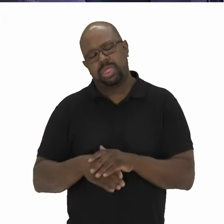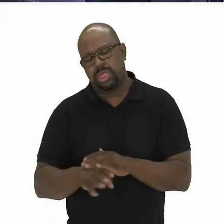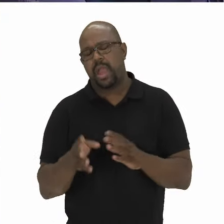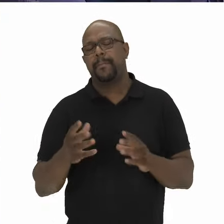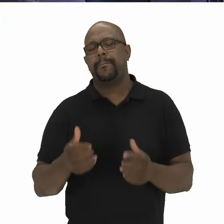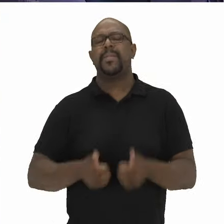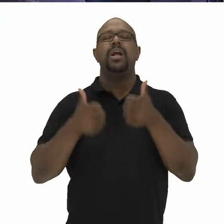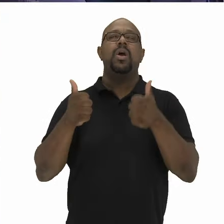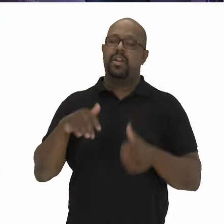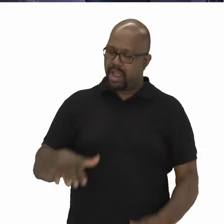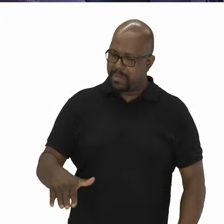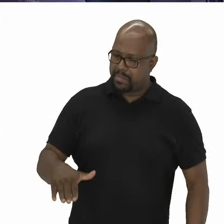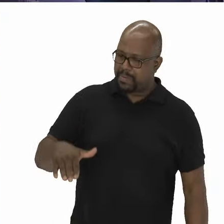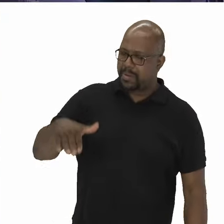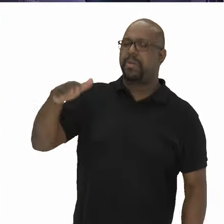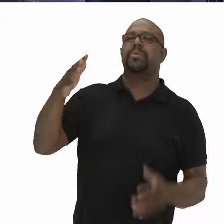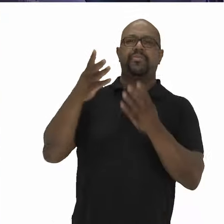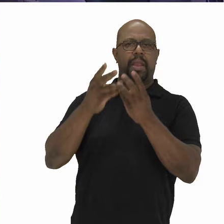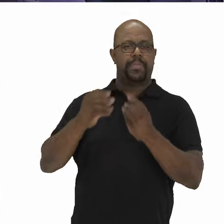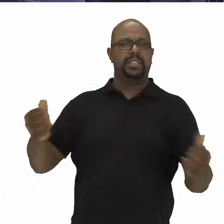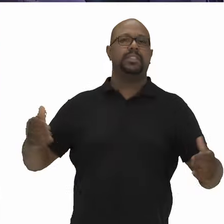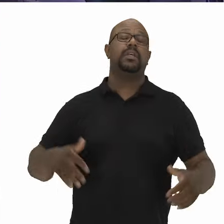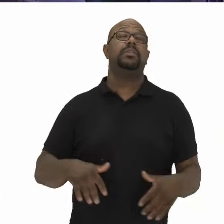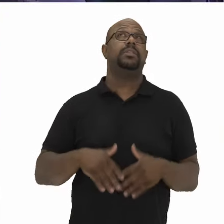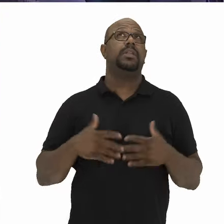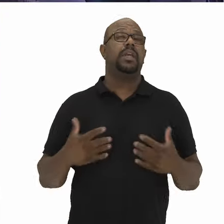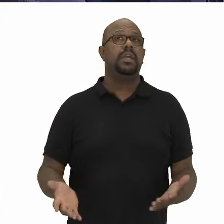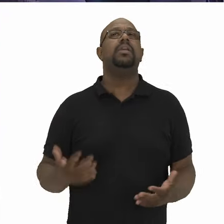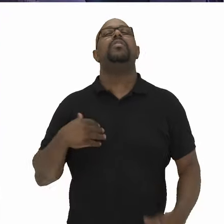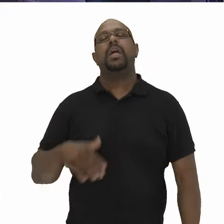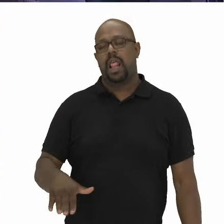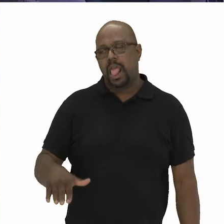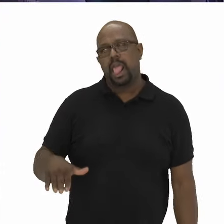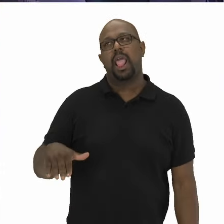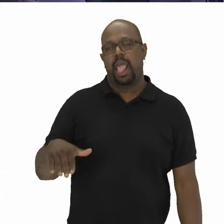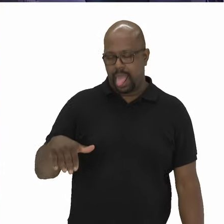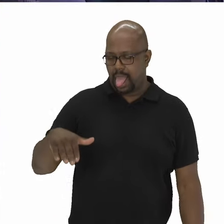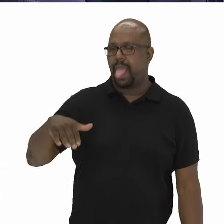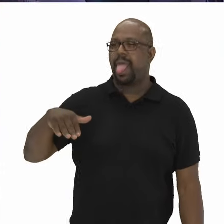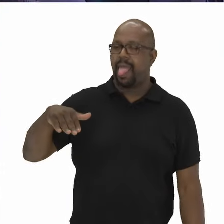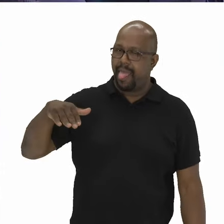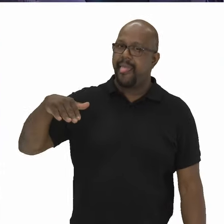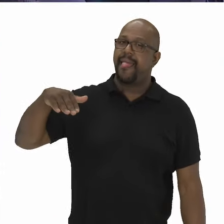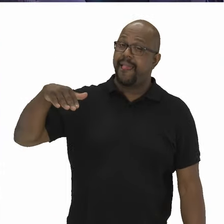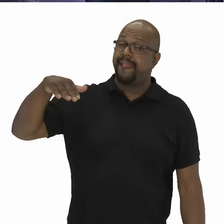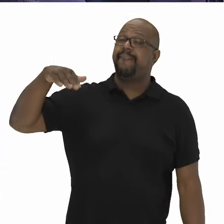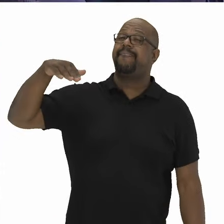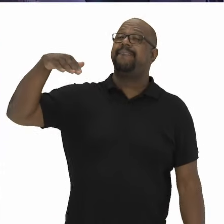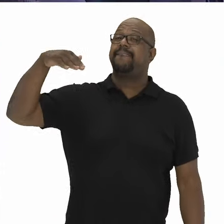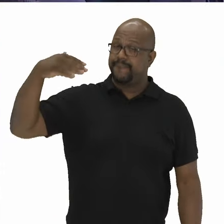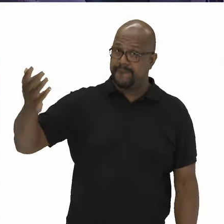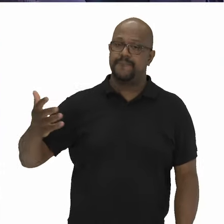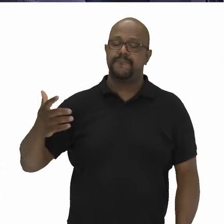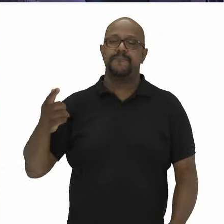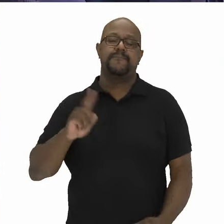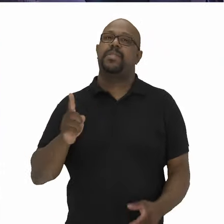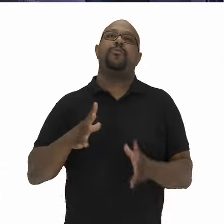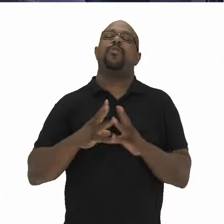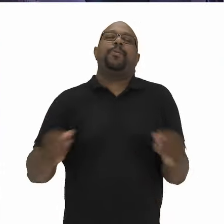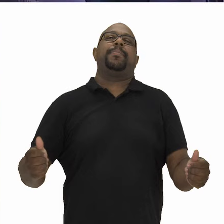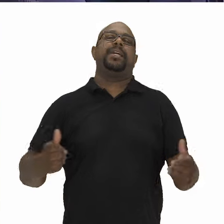passa conforme ela for crescendo vai passando e aí foi crescendo crescendo e as